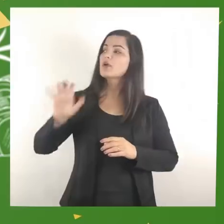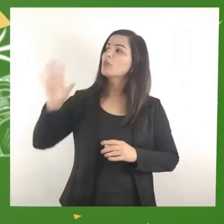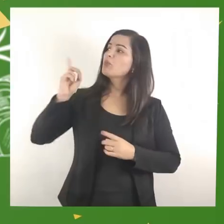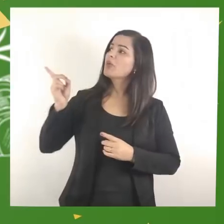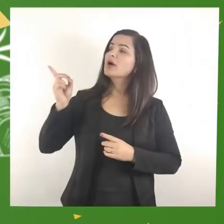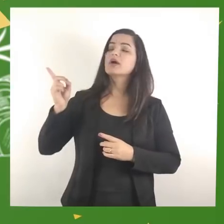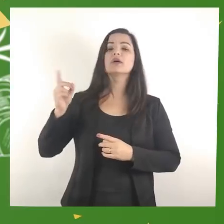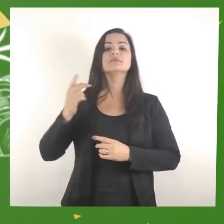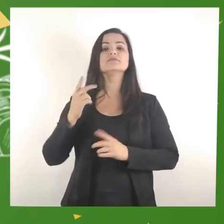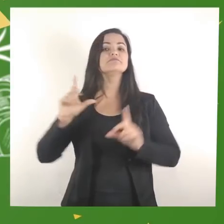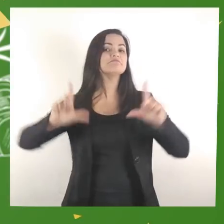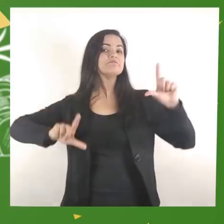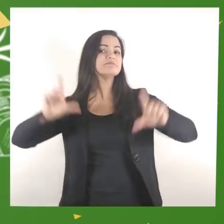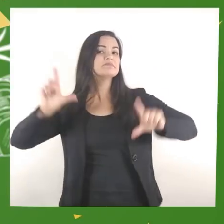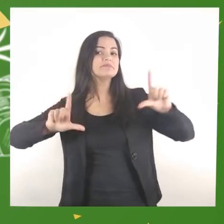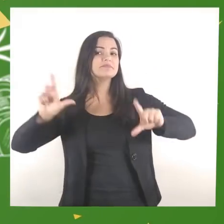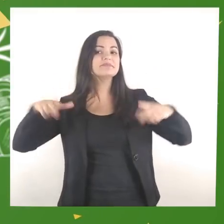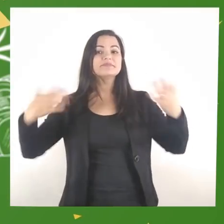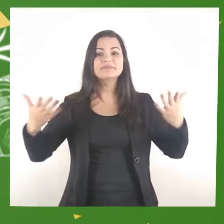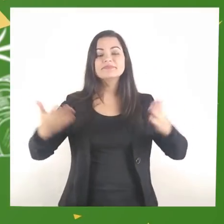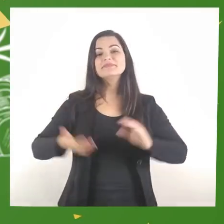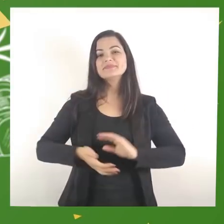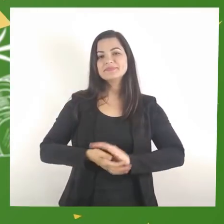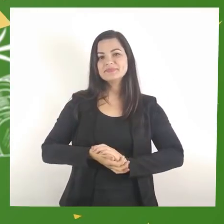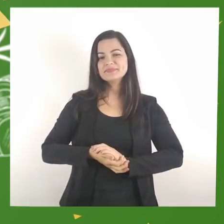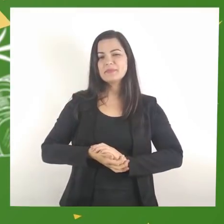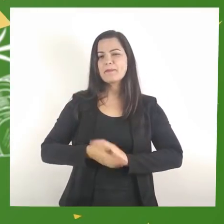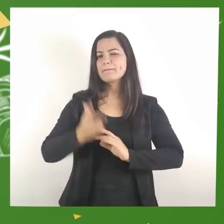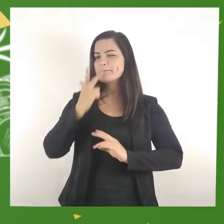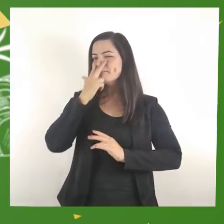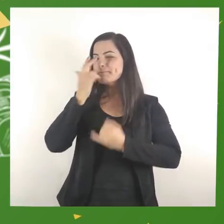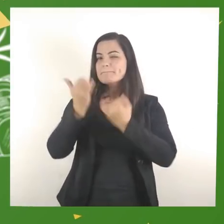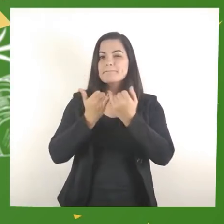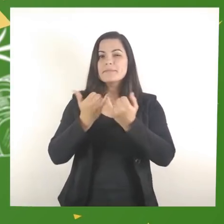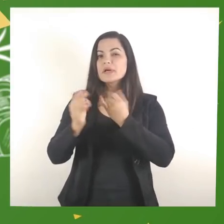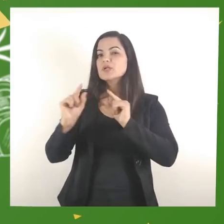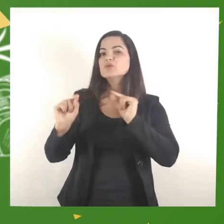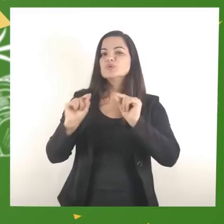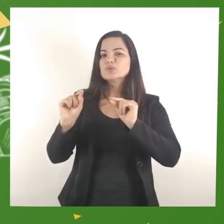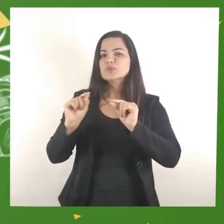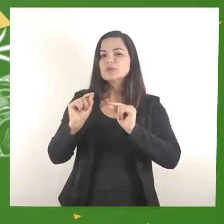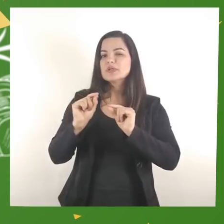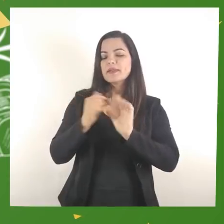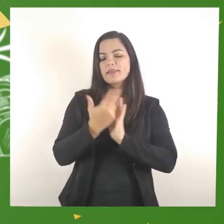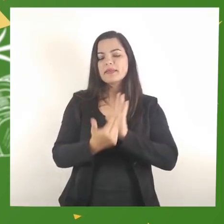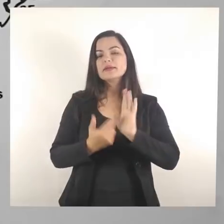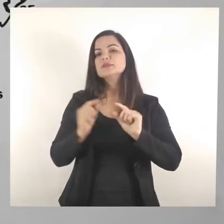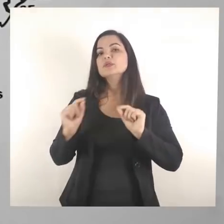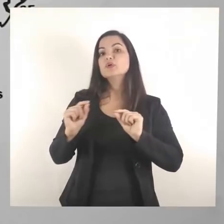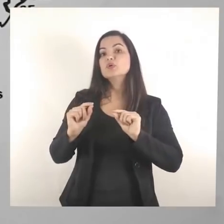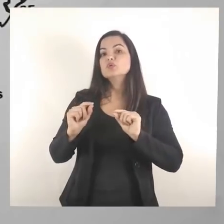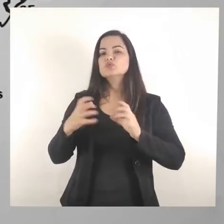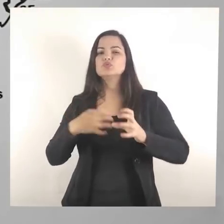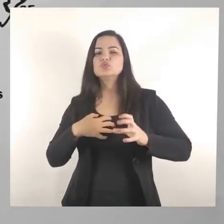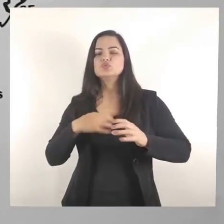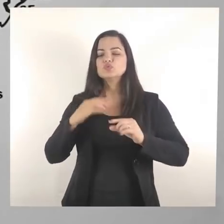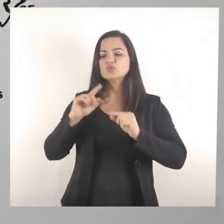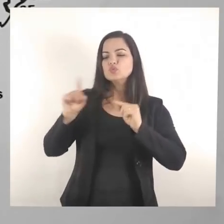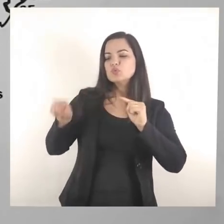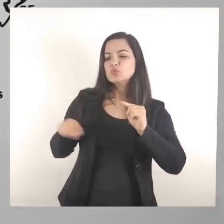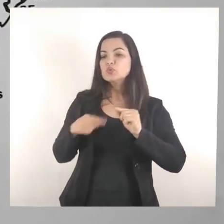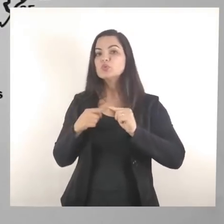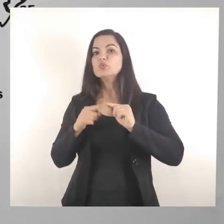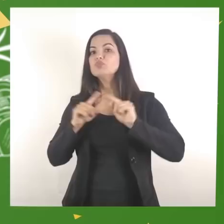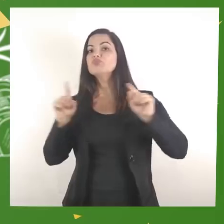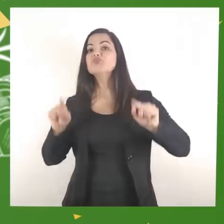aí, nesse desenho de uma televisão, que vocês conseguem observar? Ah, tem uma outra